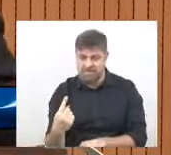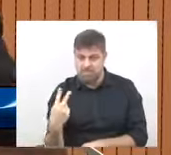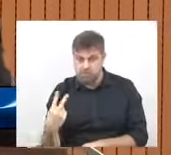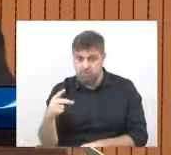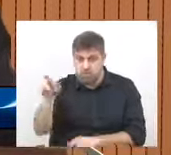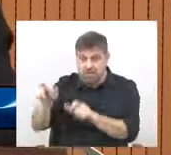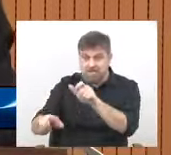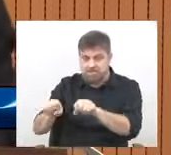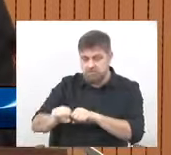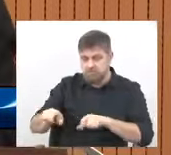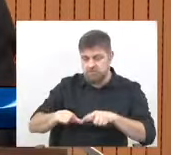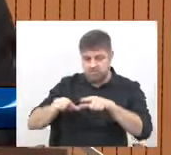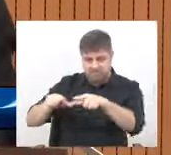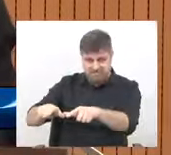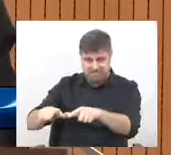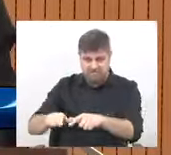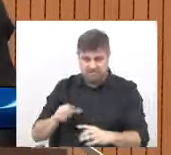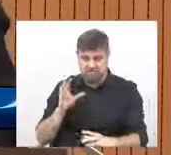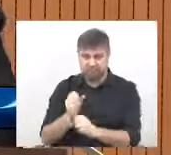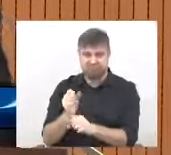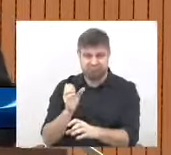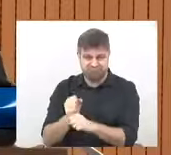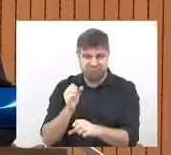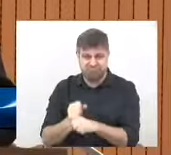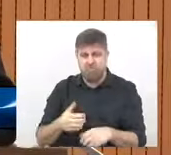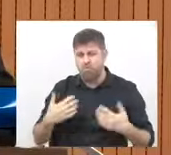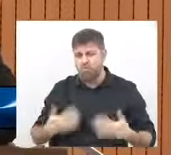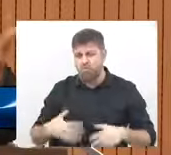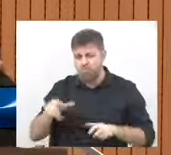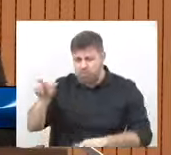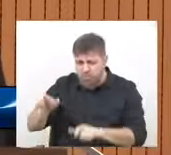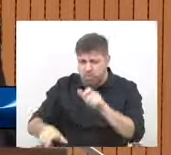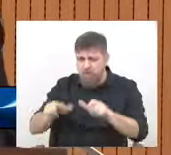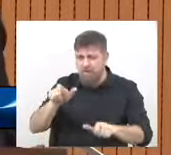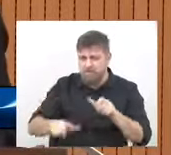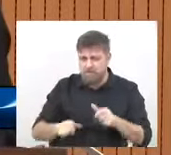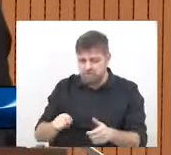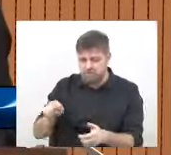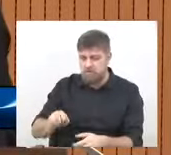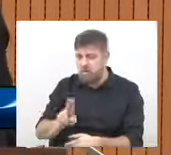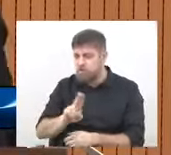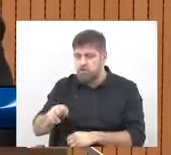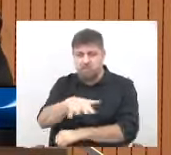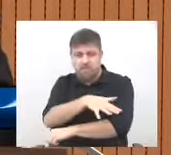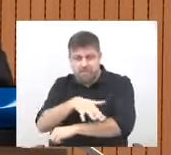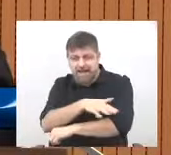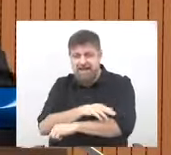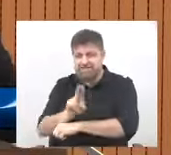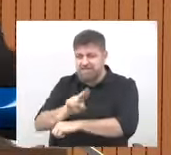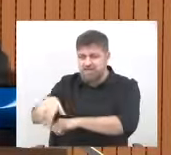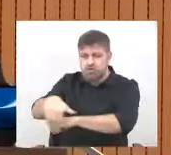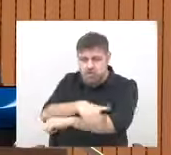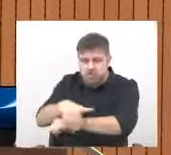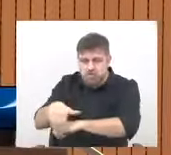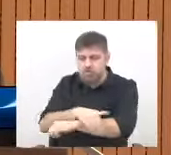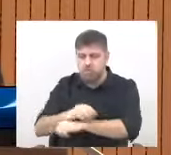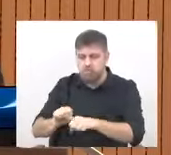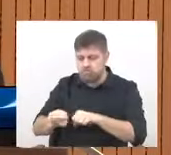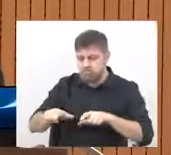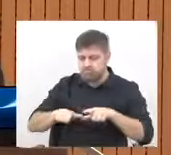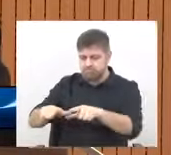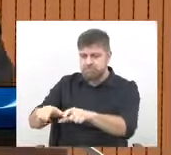o número grande anualmente de processos que são apresentados e que a nossa